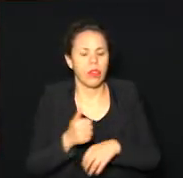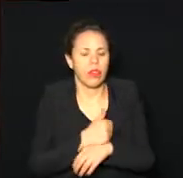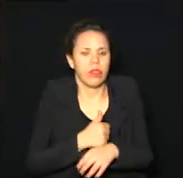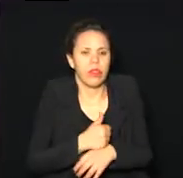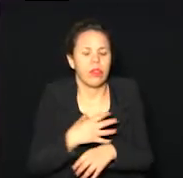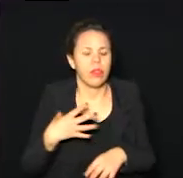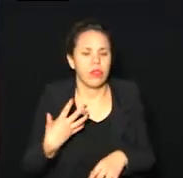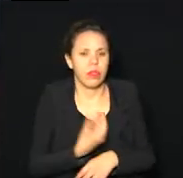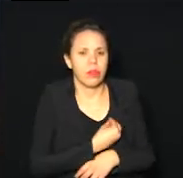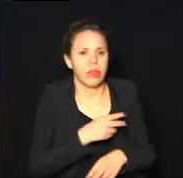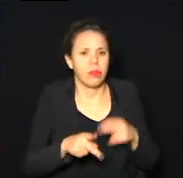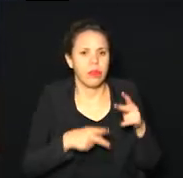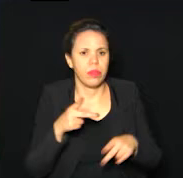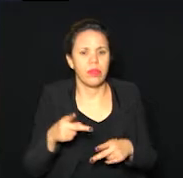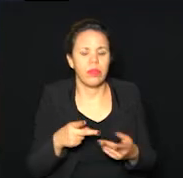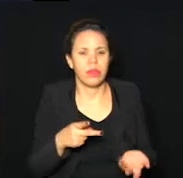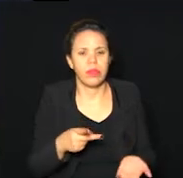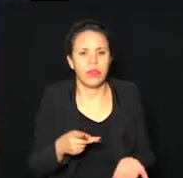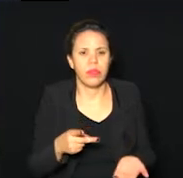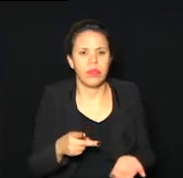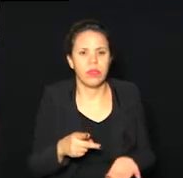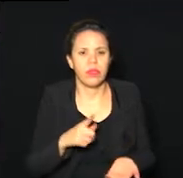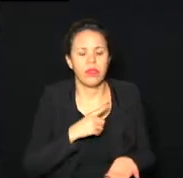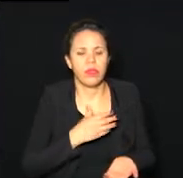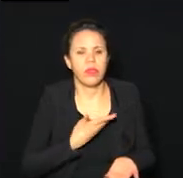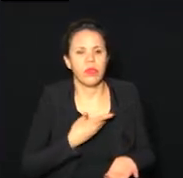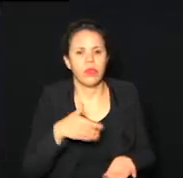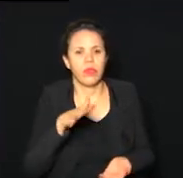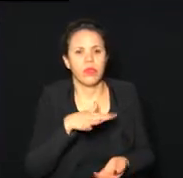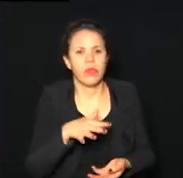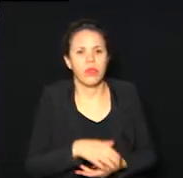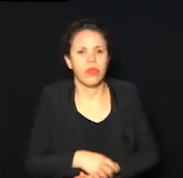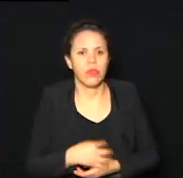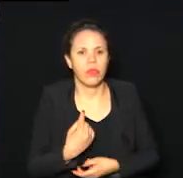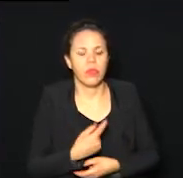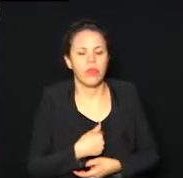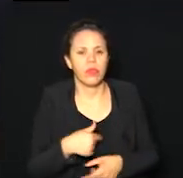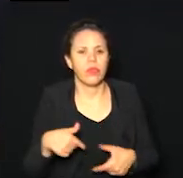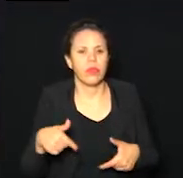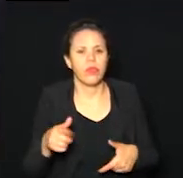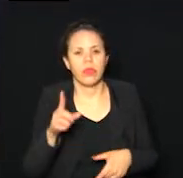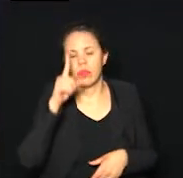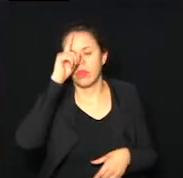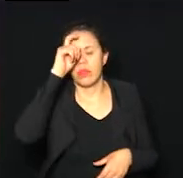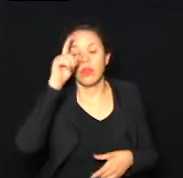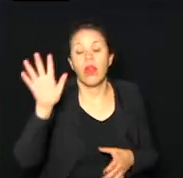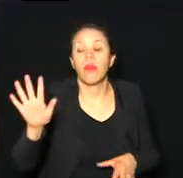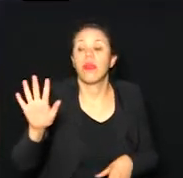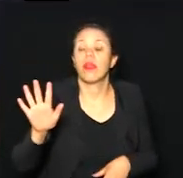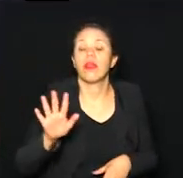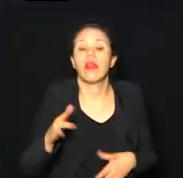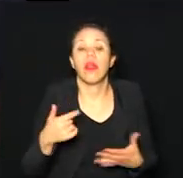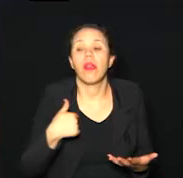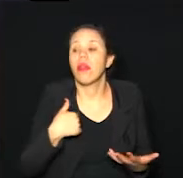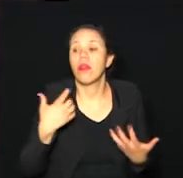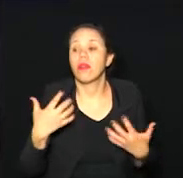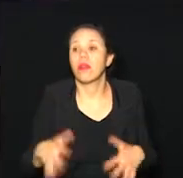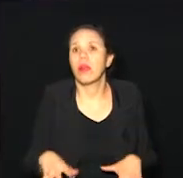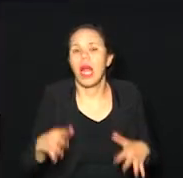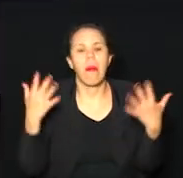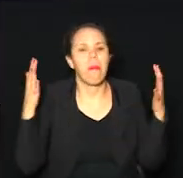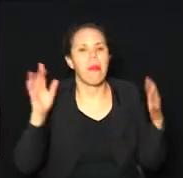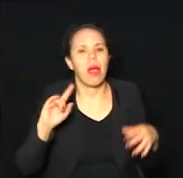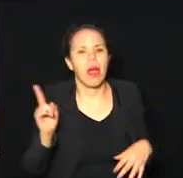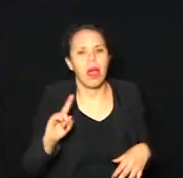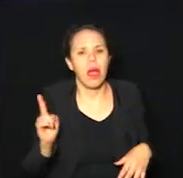salvando. E as pessoas se falando assim, tem companheiras e companheiros nossos que atuam no hospital que falam, peraí, eu não quero só palma, eu não